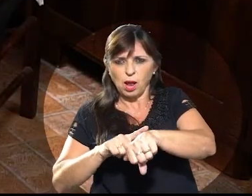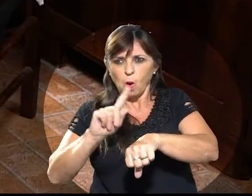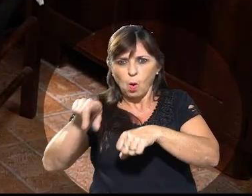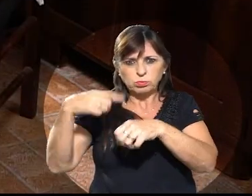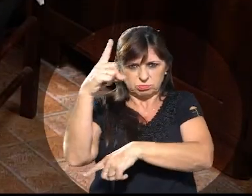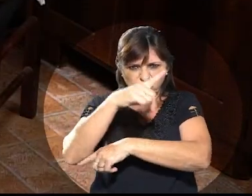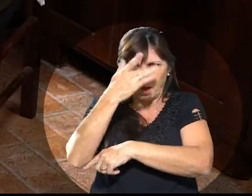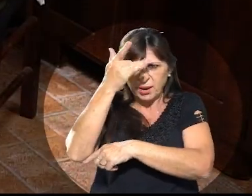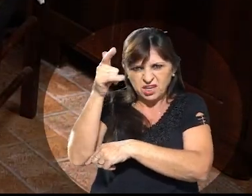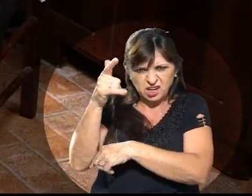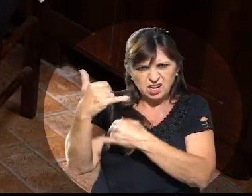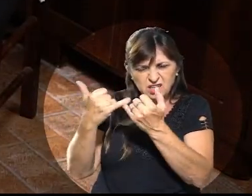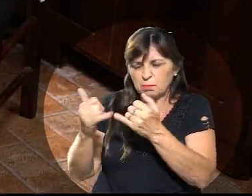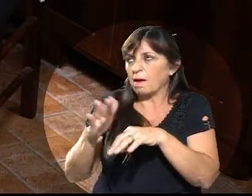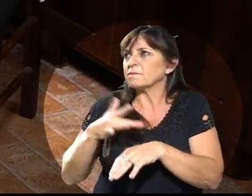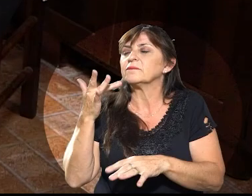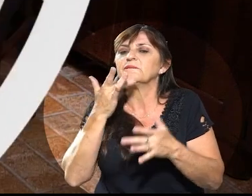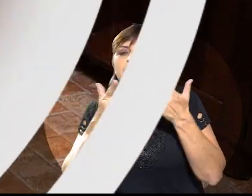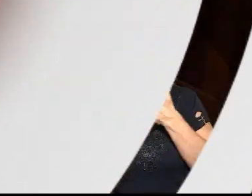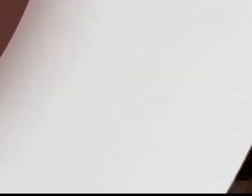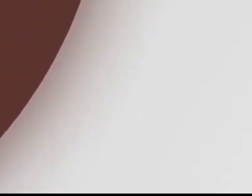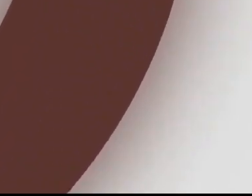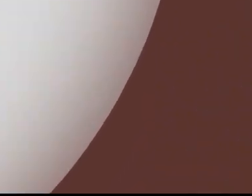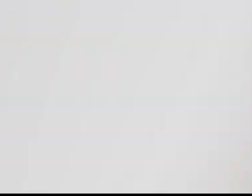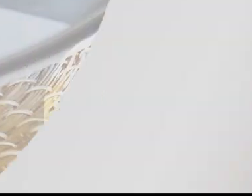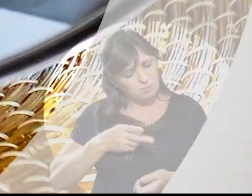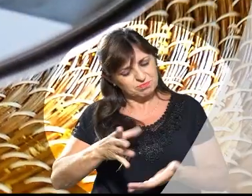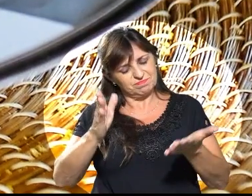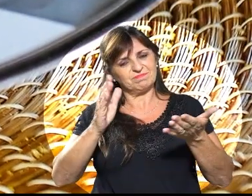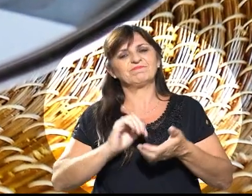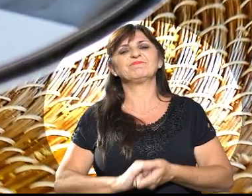lá, vamos partir ali para a nossa bancada. Vamos lá então.